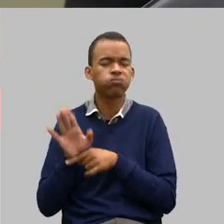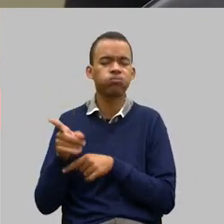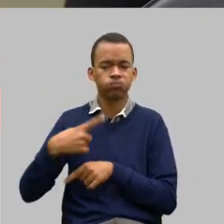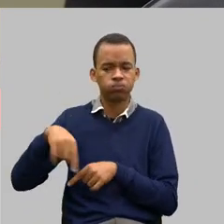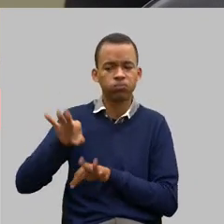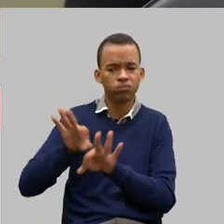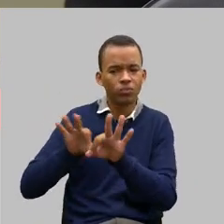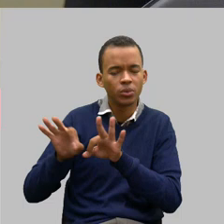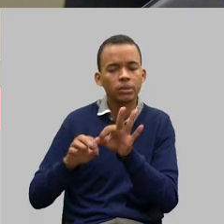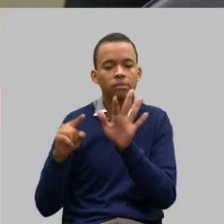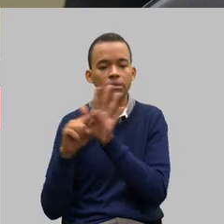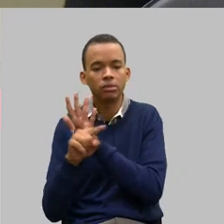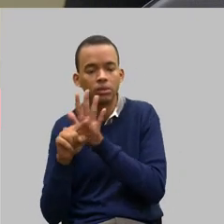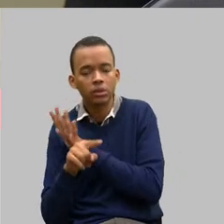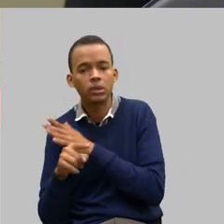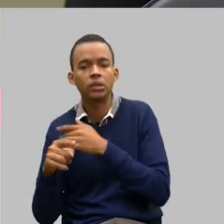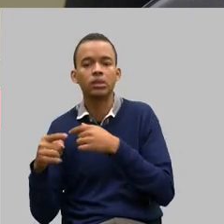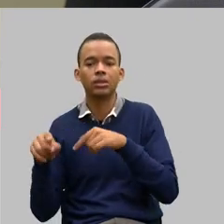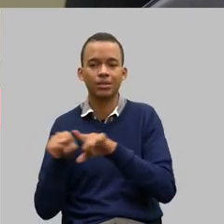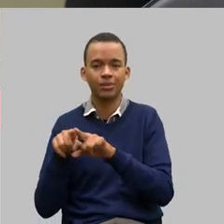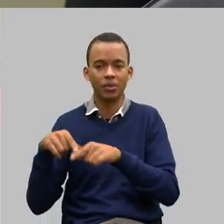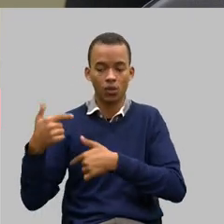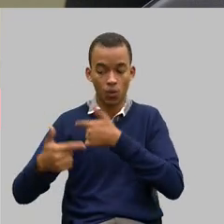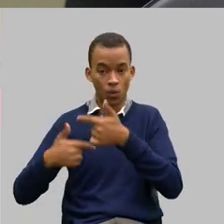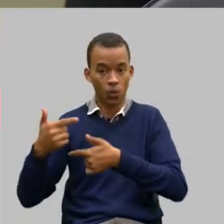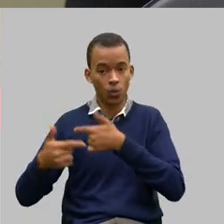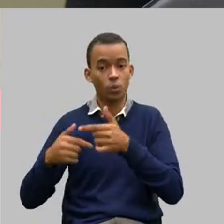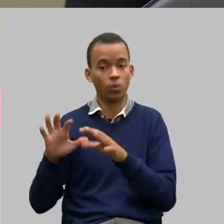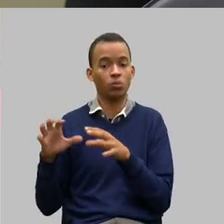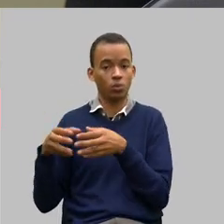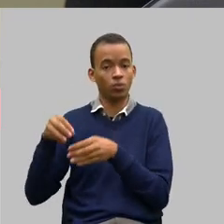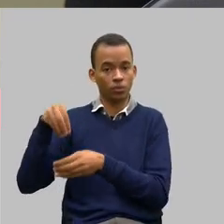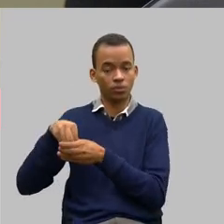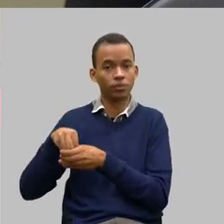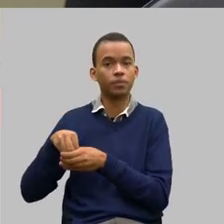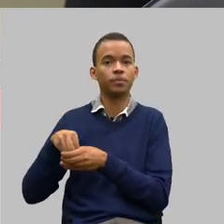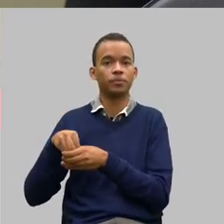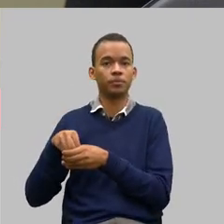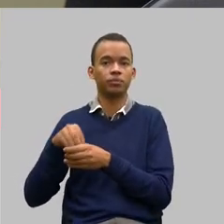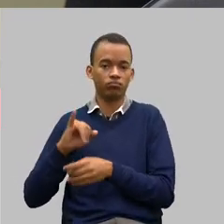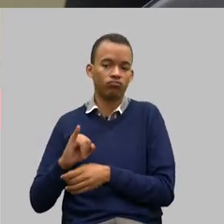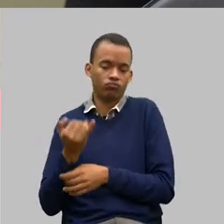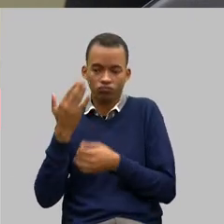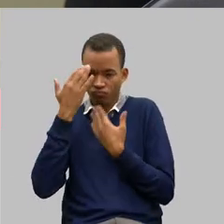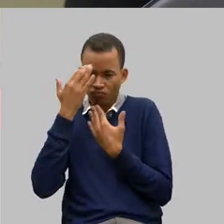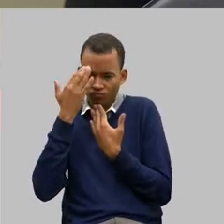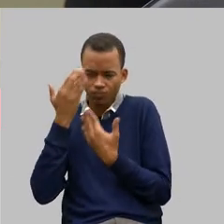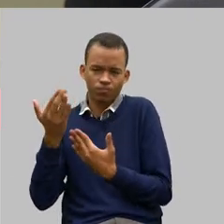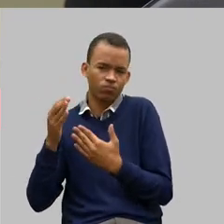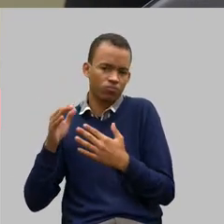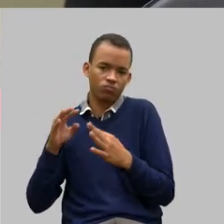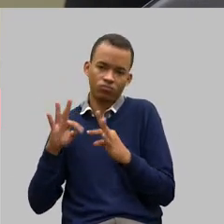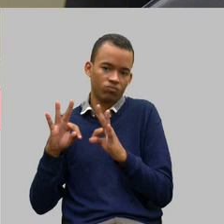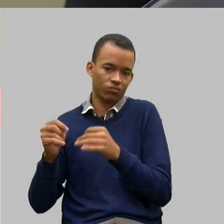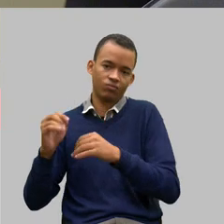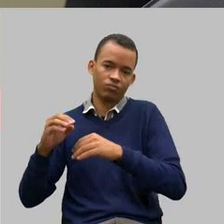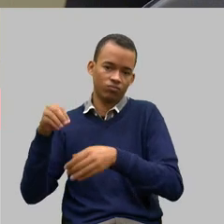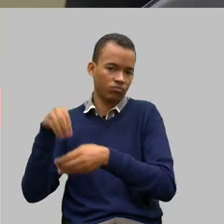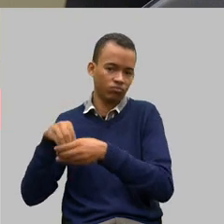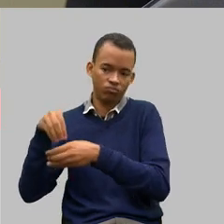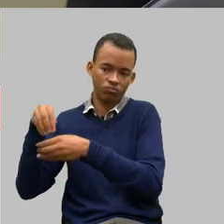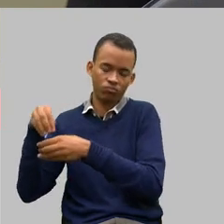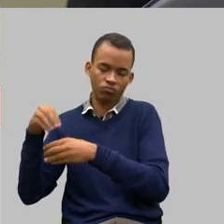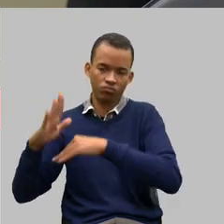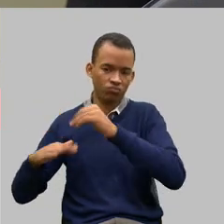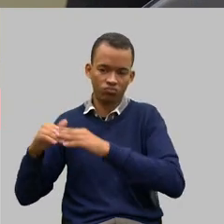de questionamentos e na condução dos trabalhos nas comissões e e aqui aproveito para agradecer toda a nossa equipe de parceria e